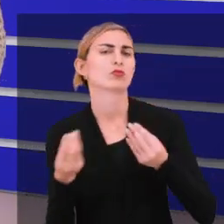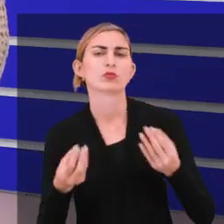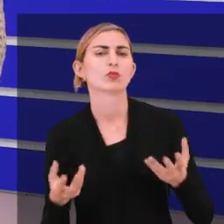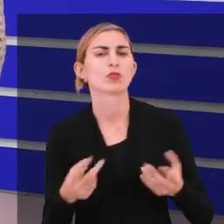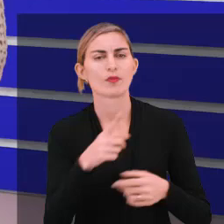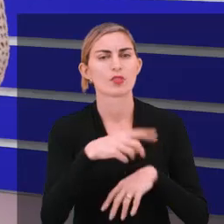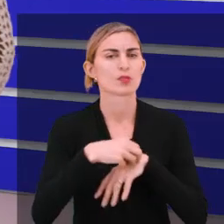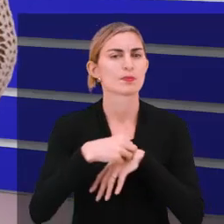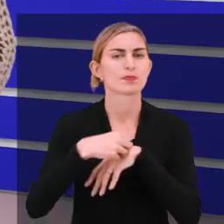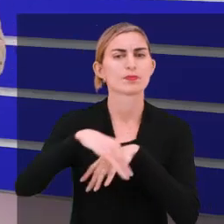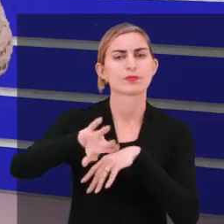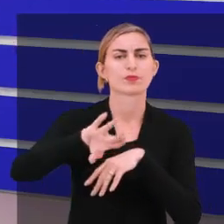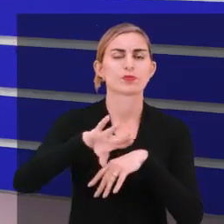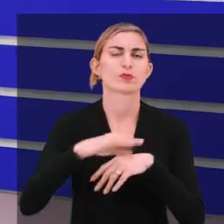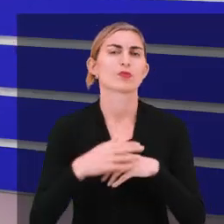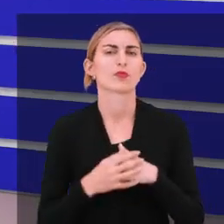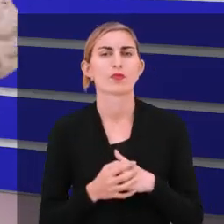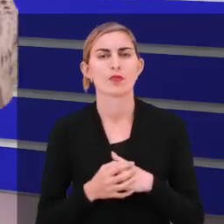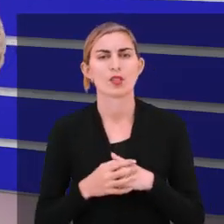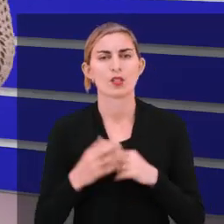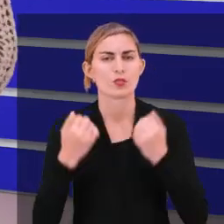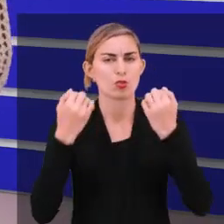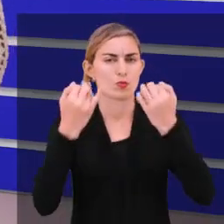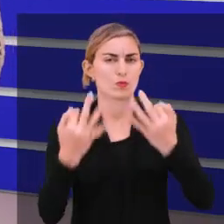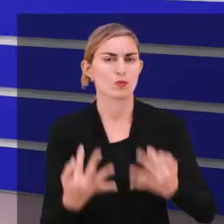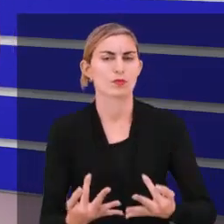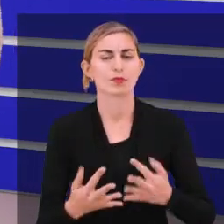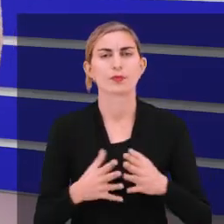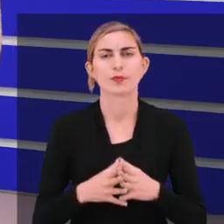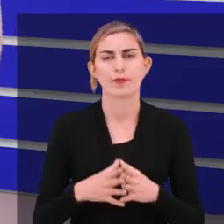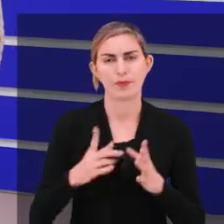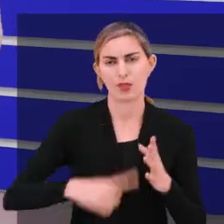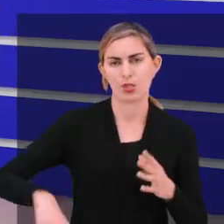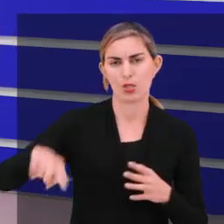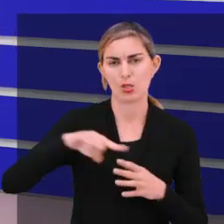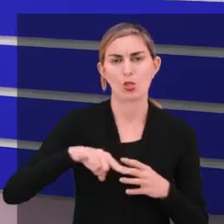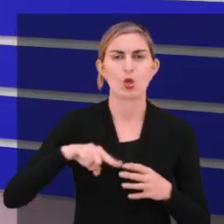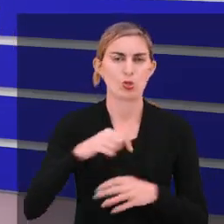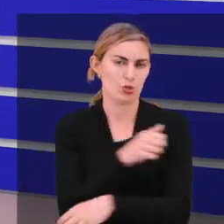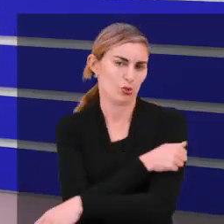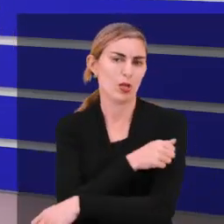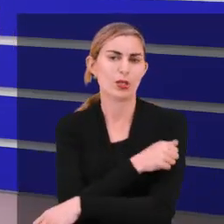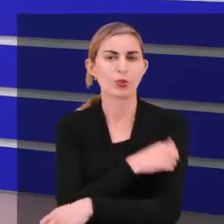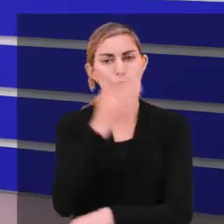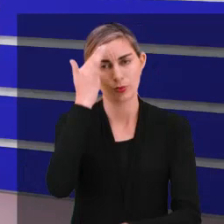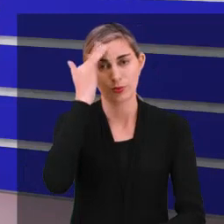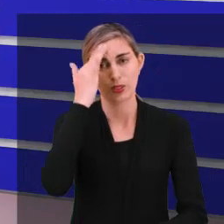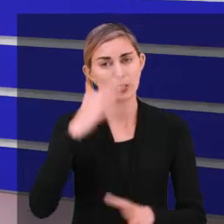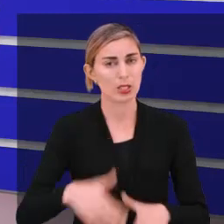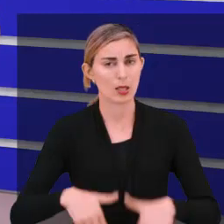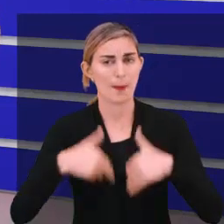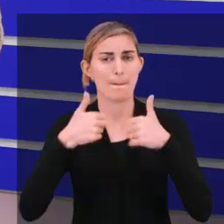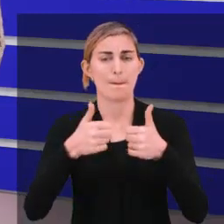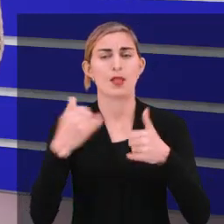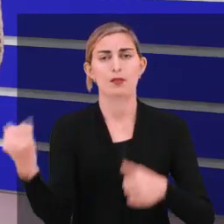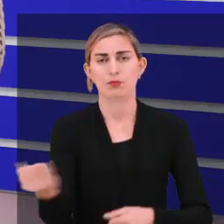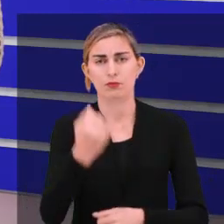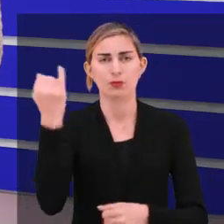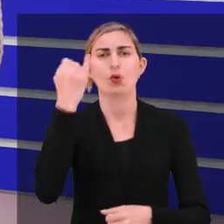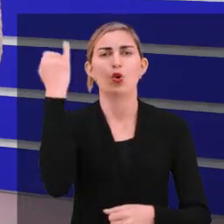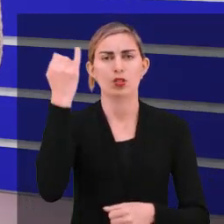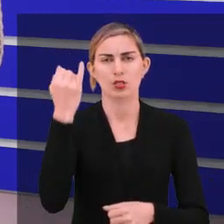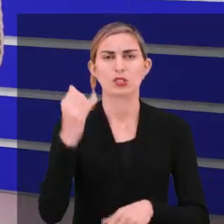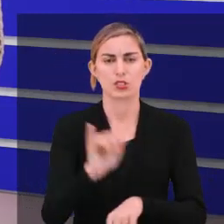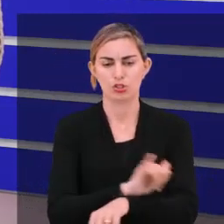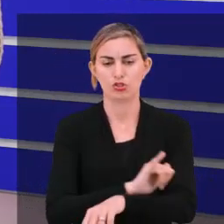que você pudesse fazer mais uma exposição para o nosso caro estudante compreender bem a importância